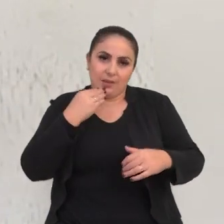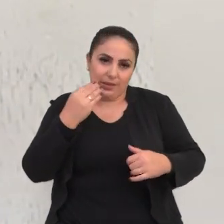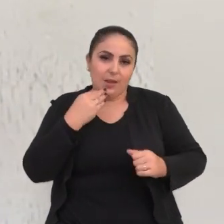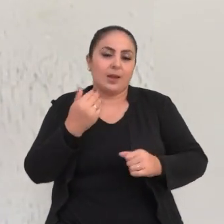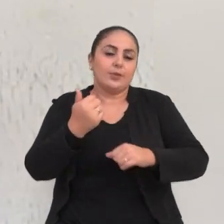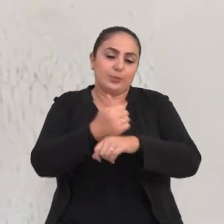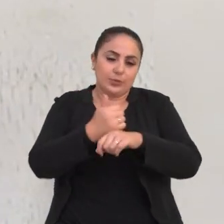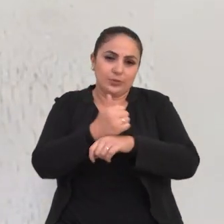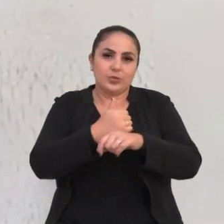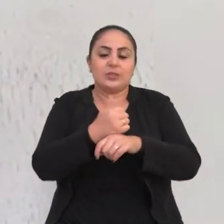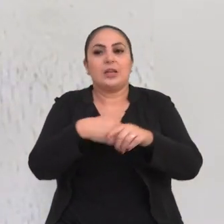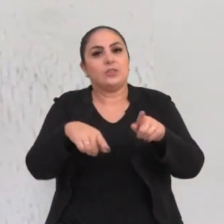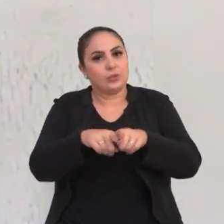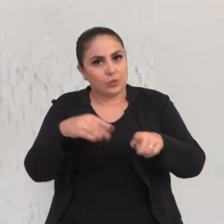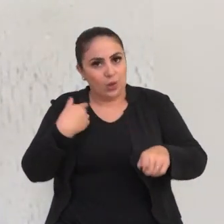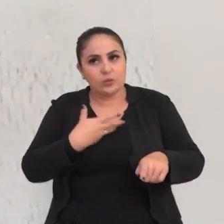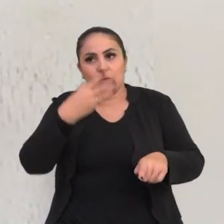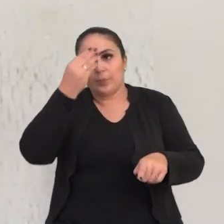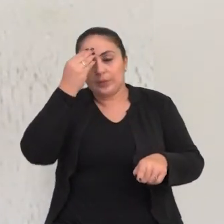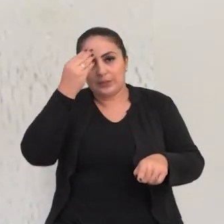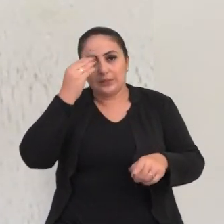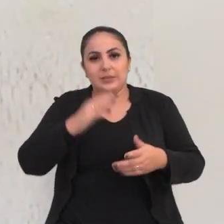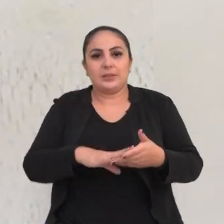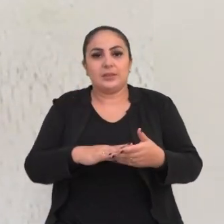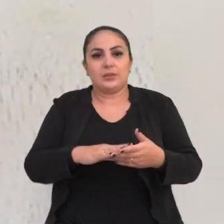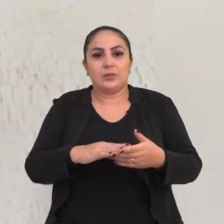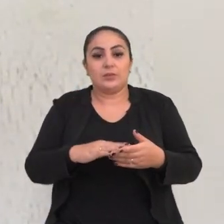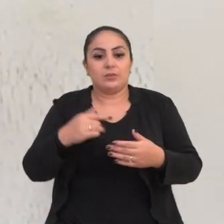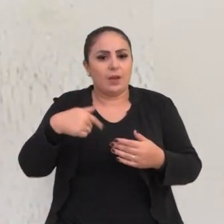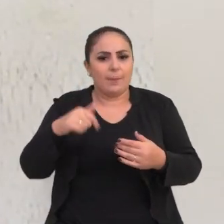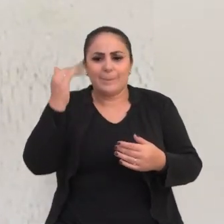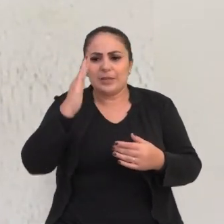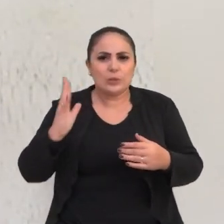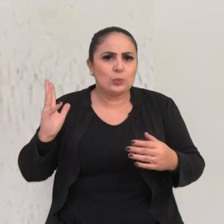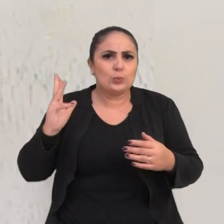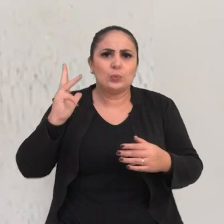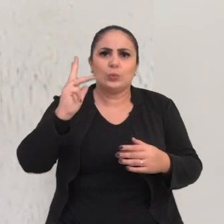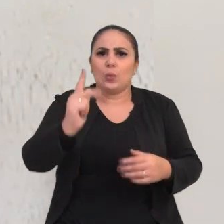É claro que profissionais, a gente entende, né, quem atravessa o Brasil